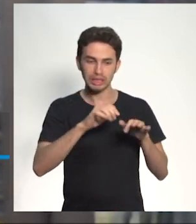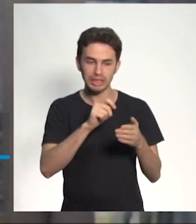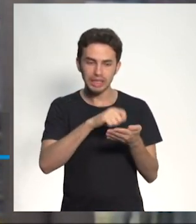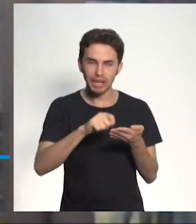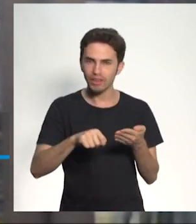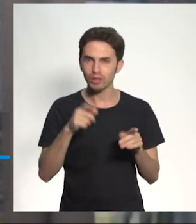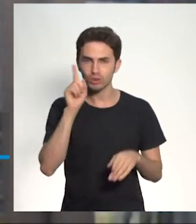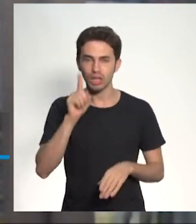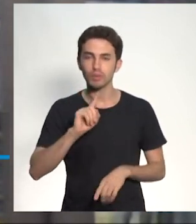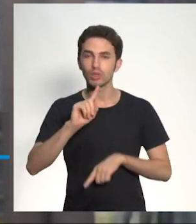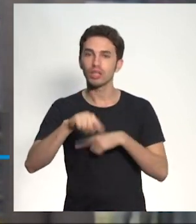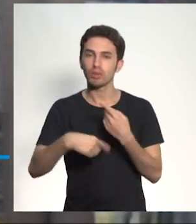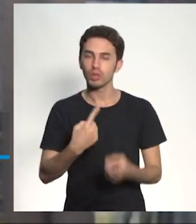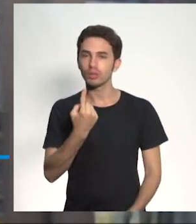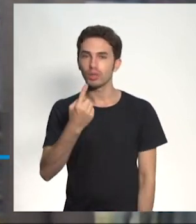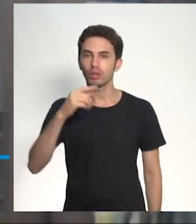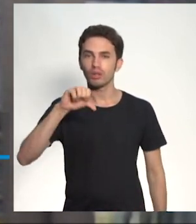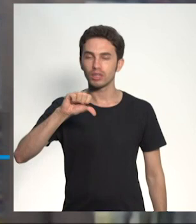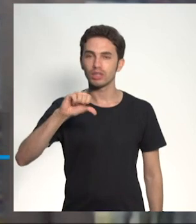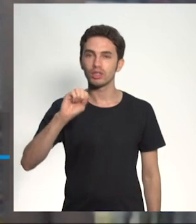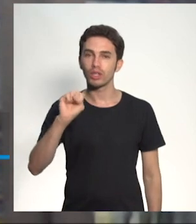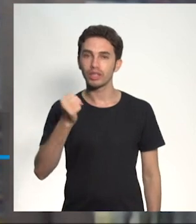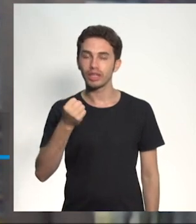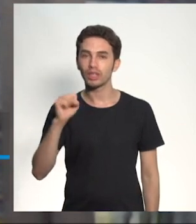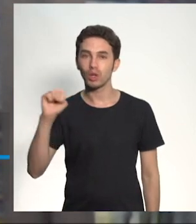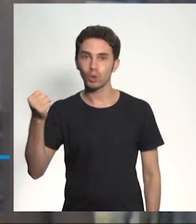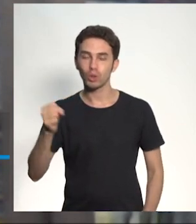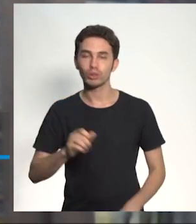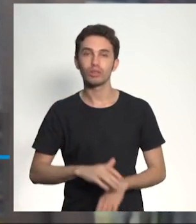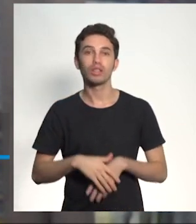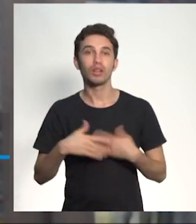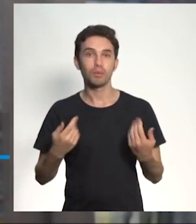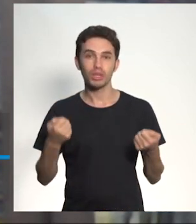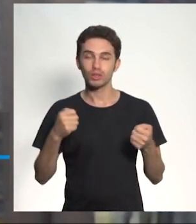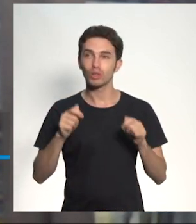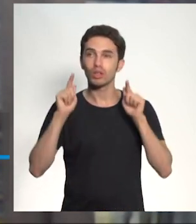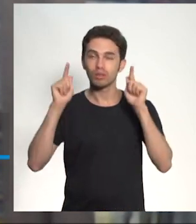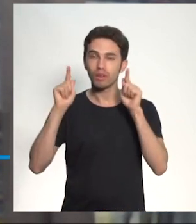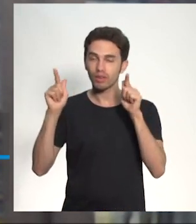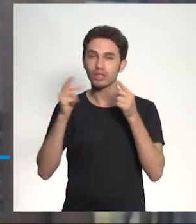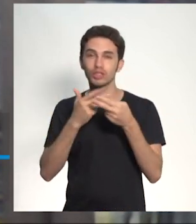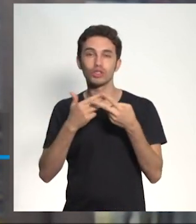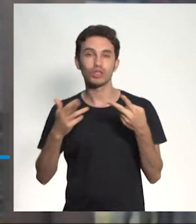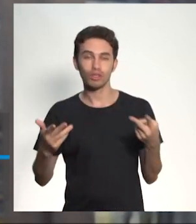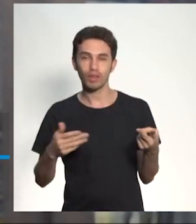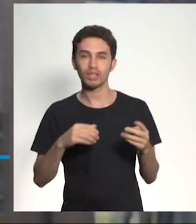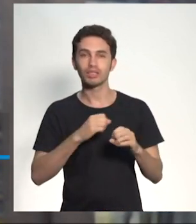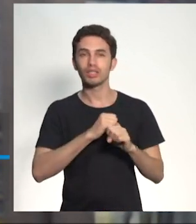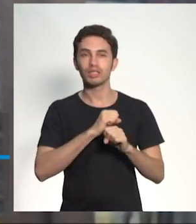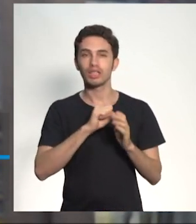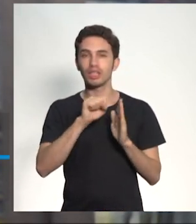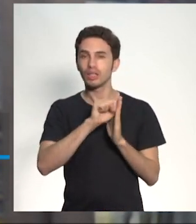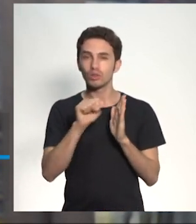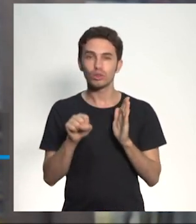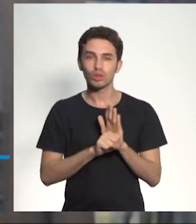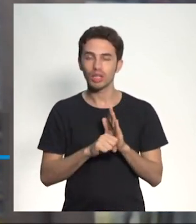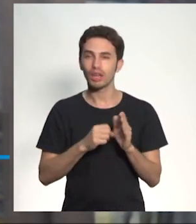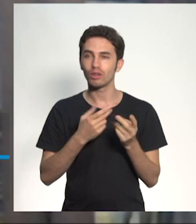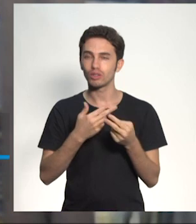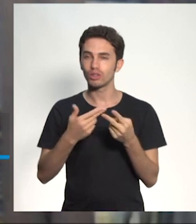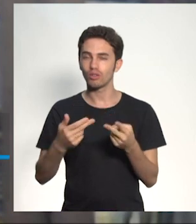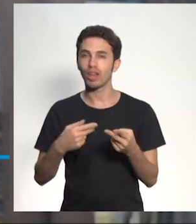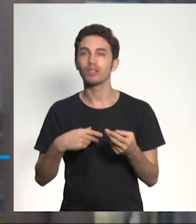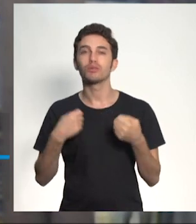Foi necessário um conjunto de organizações e reivindicações ao longo de séculos para que alguns direitos fossem